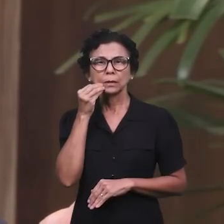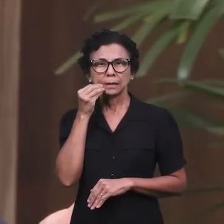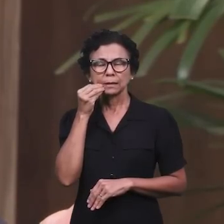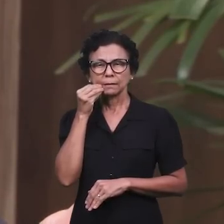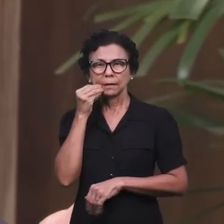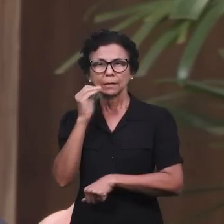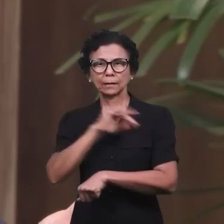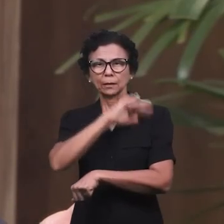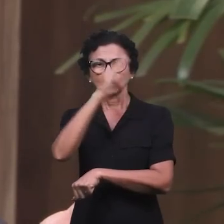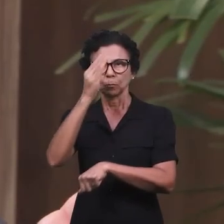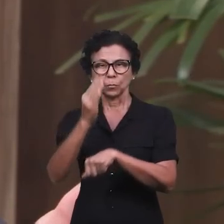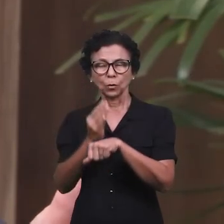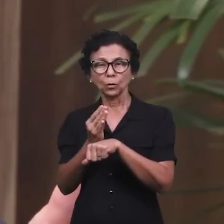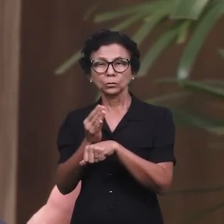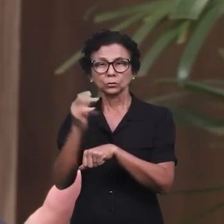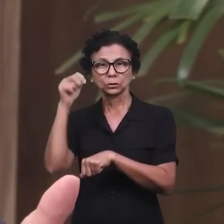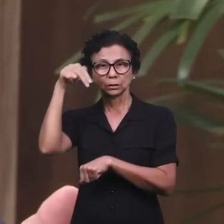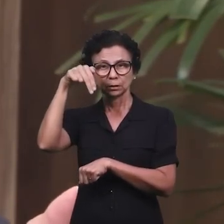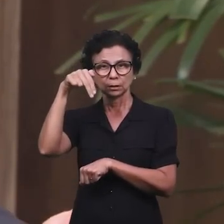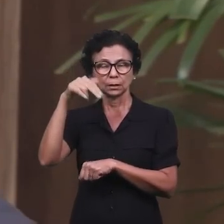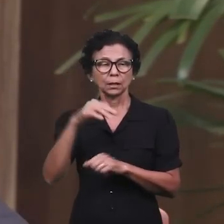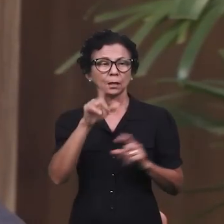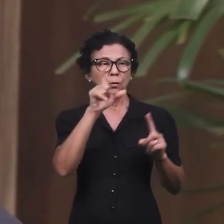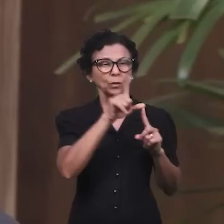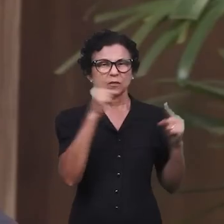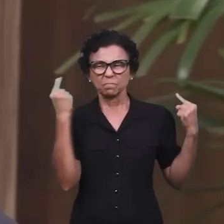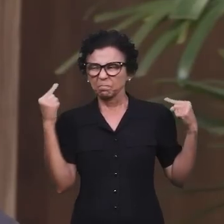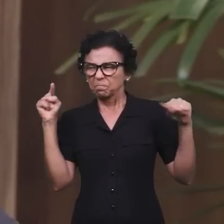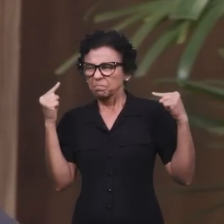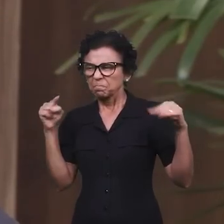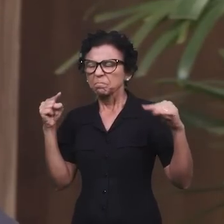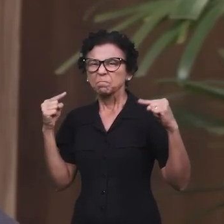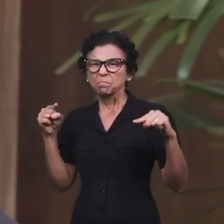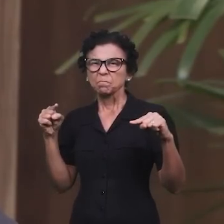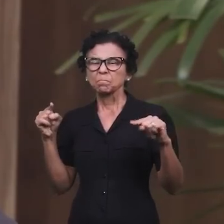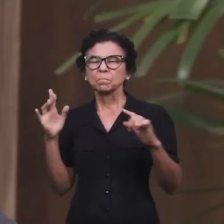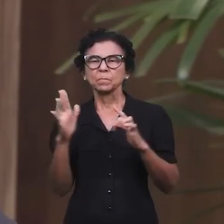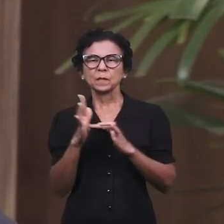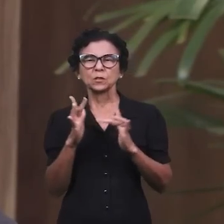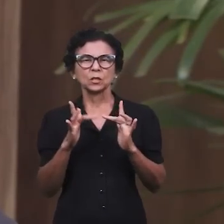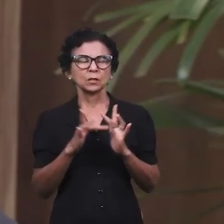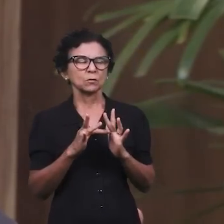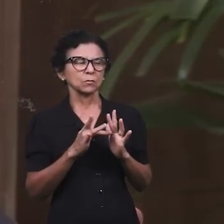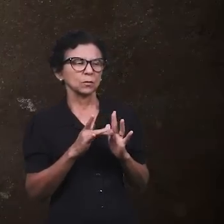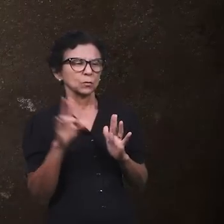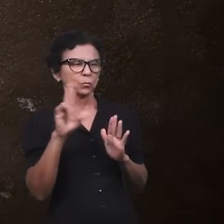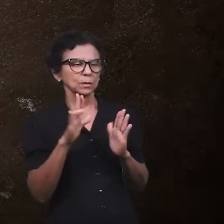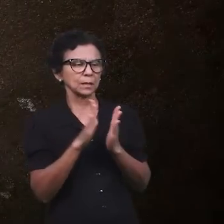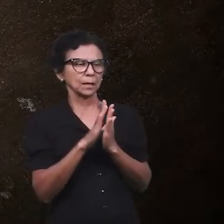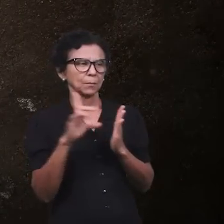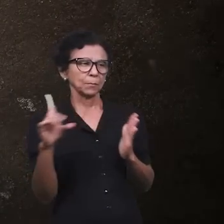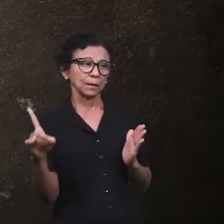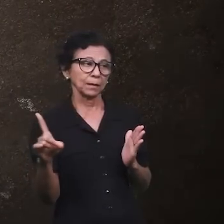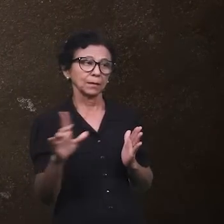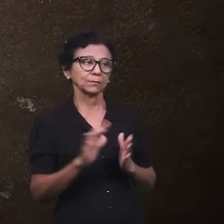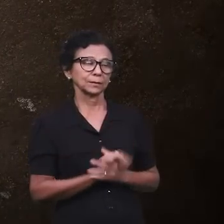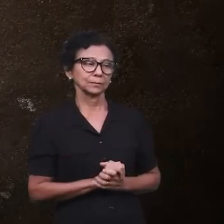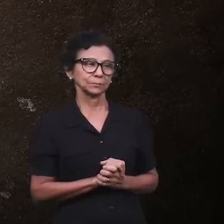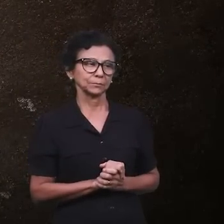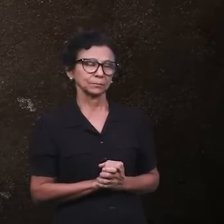pelo adversário, e ele repreende com a palavra, mas ele diz o seguinte: ao teu